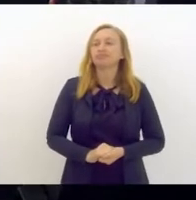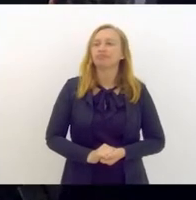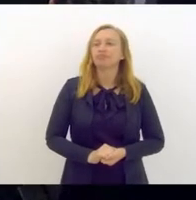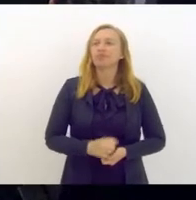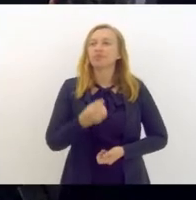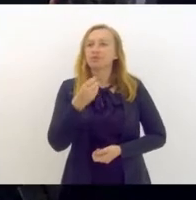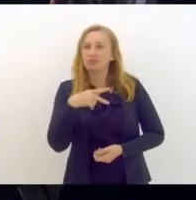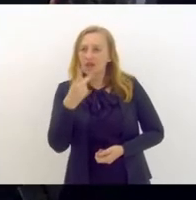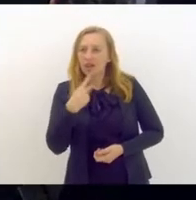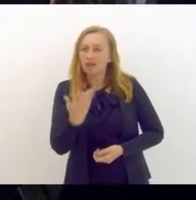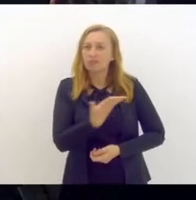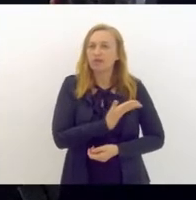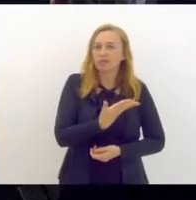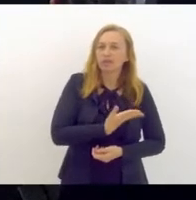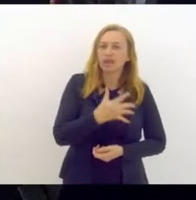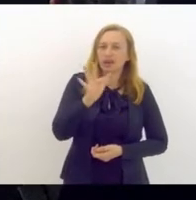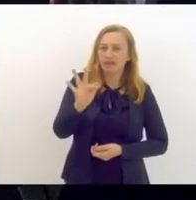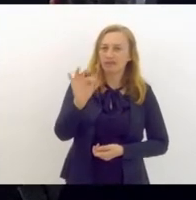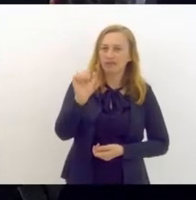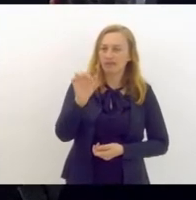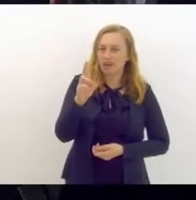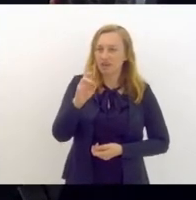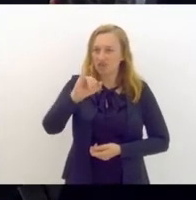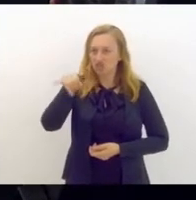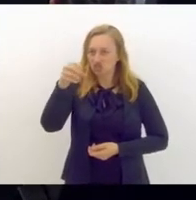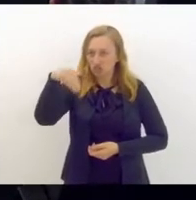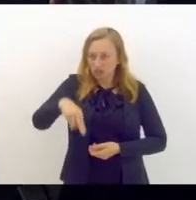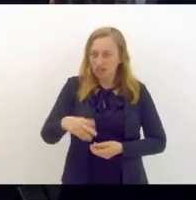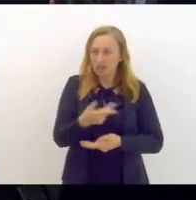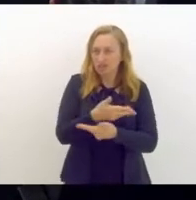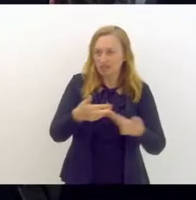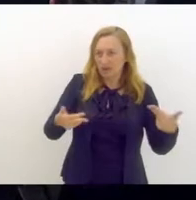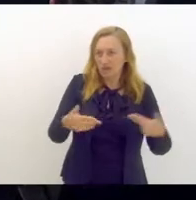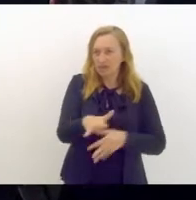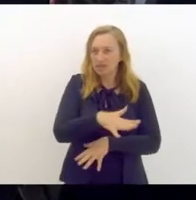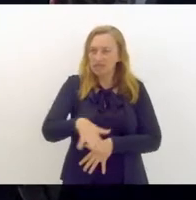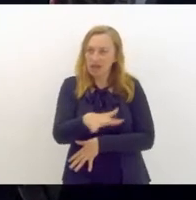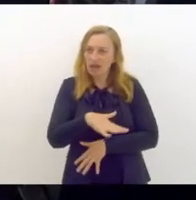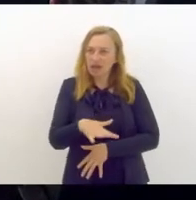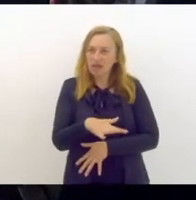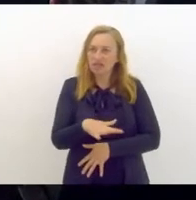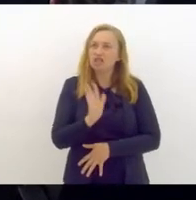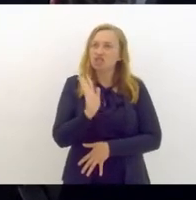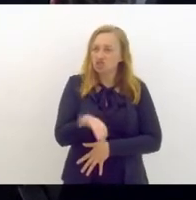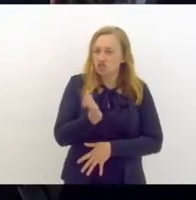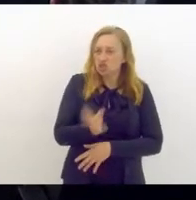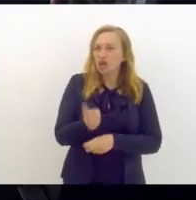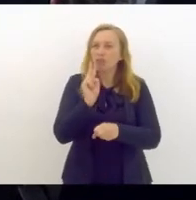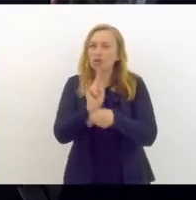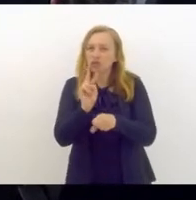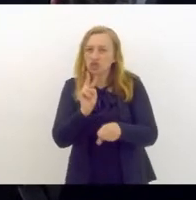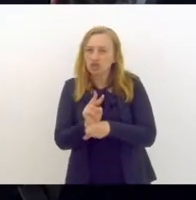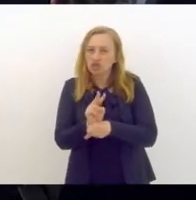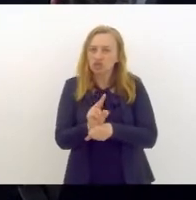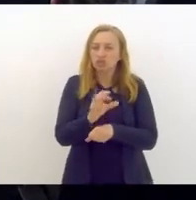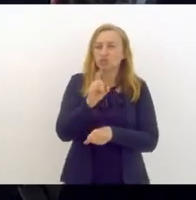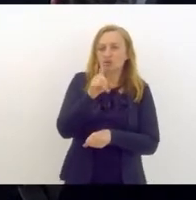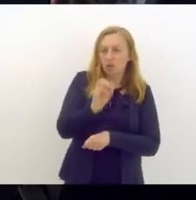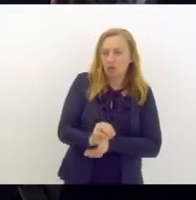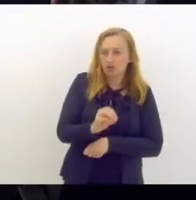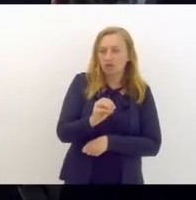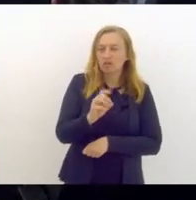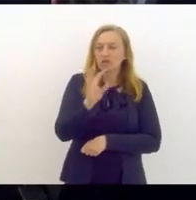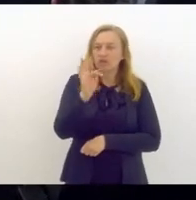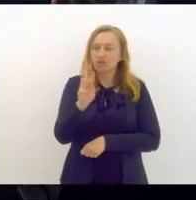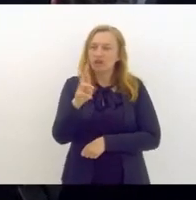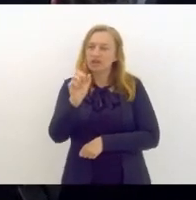bem dito pela colega da Firjan, grande parte dessas áreas inseridas dentro do refúgio são áreas já protegidas pelo Código Florestal